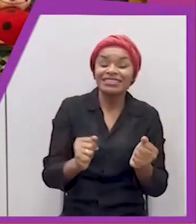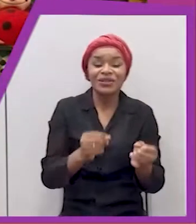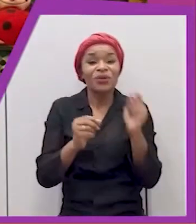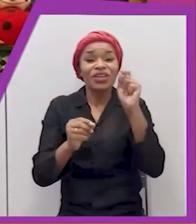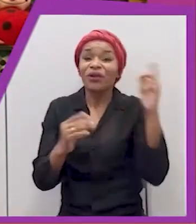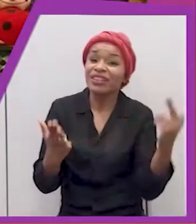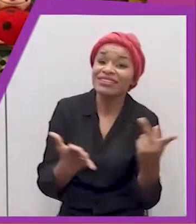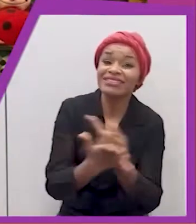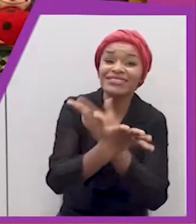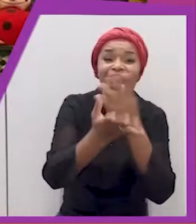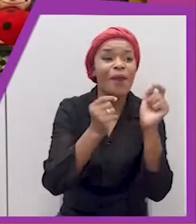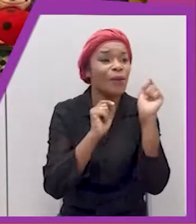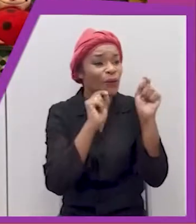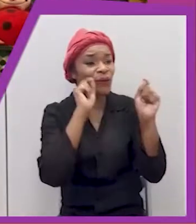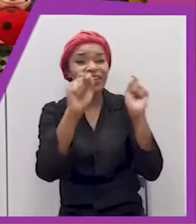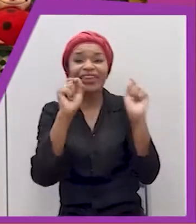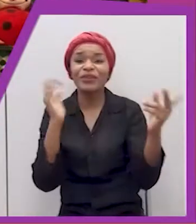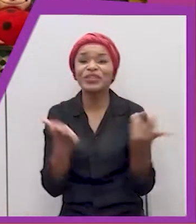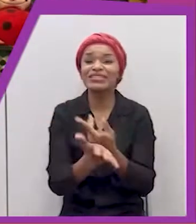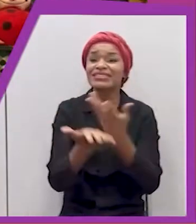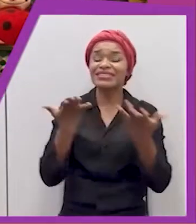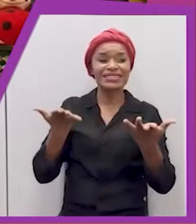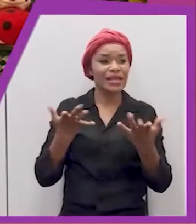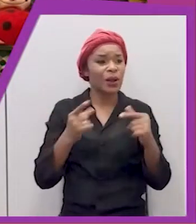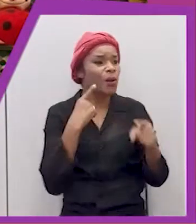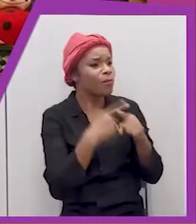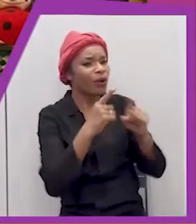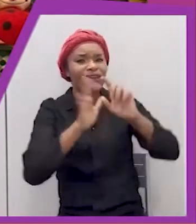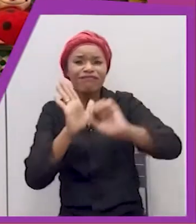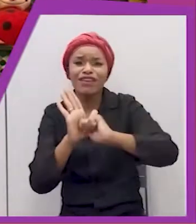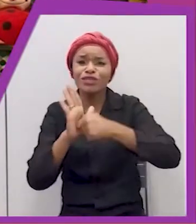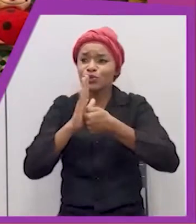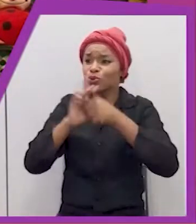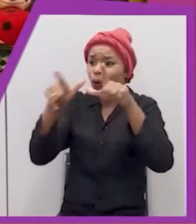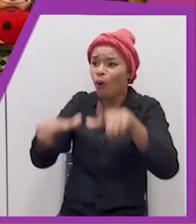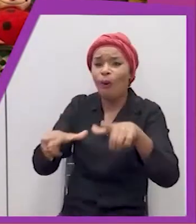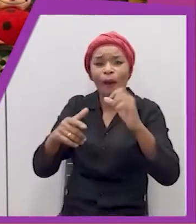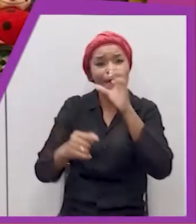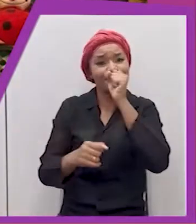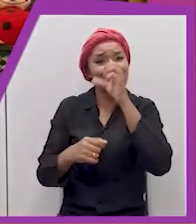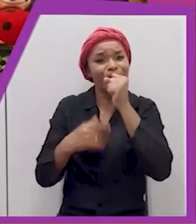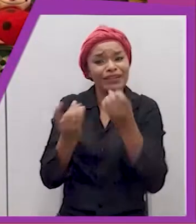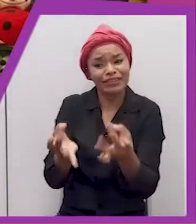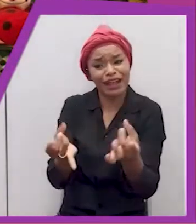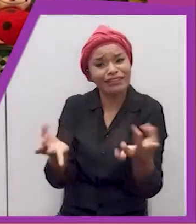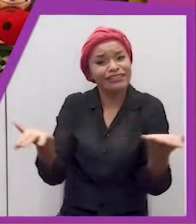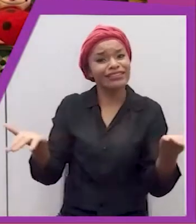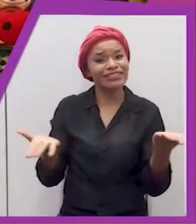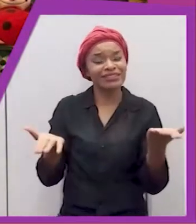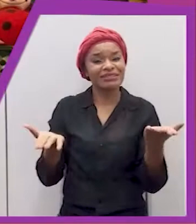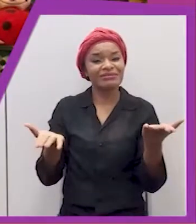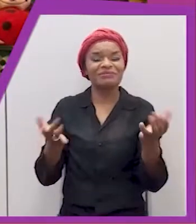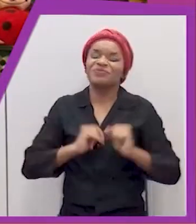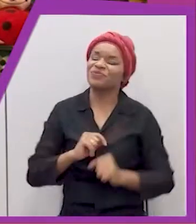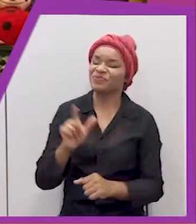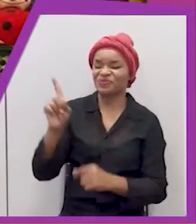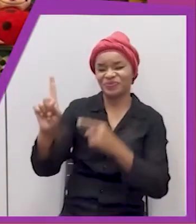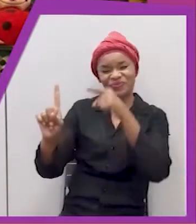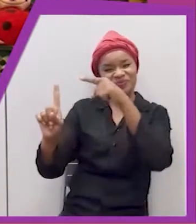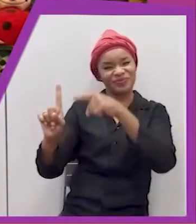aconteceu porque fechou a padaria bom e com sorriso faceiro